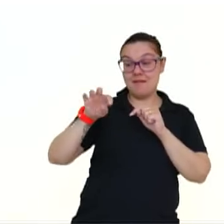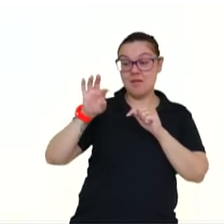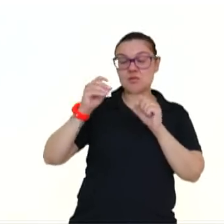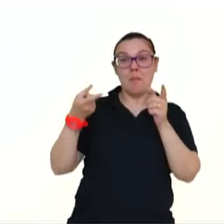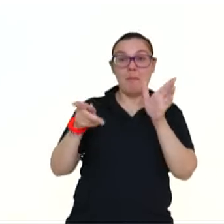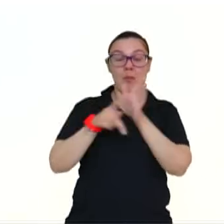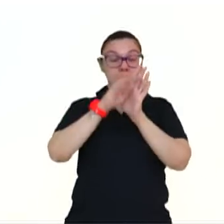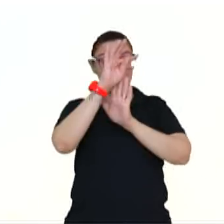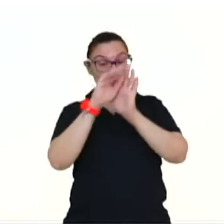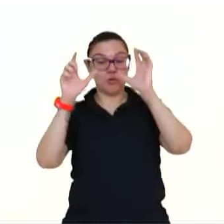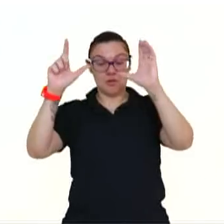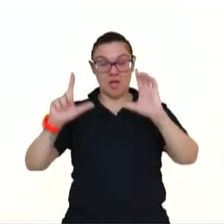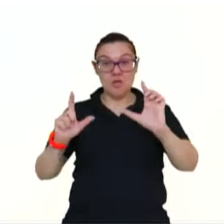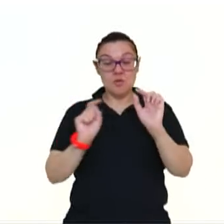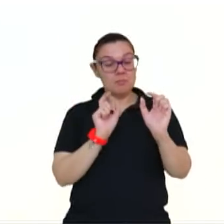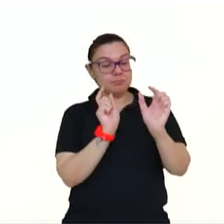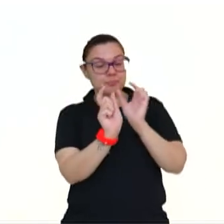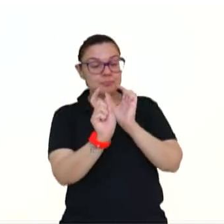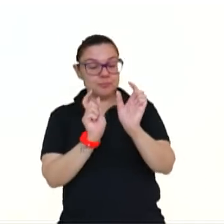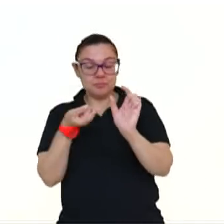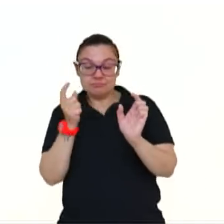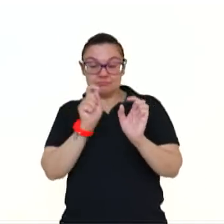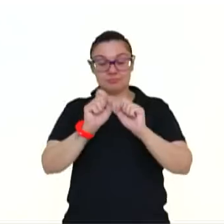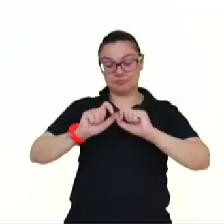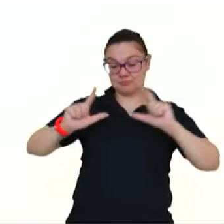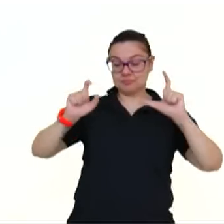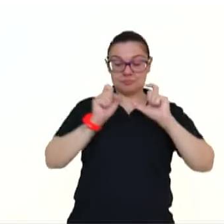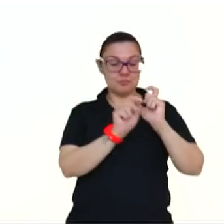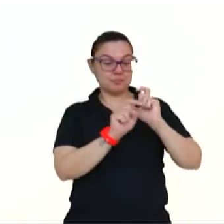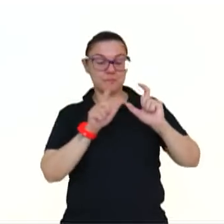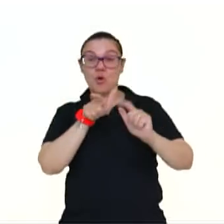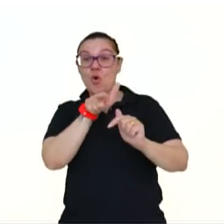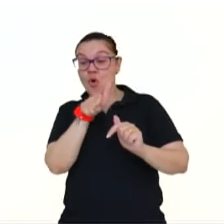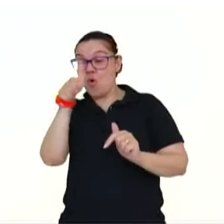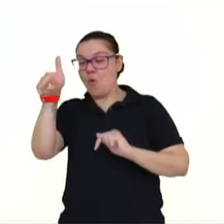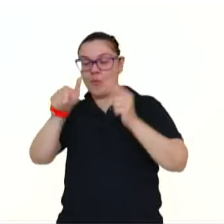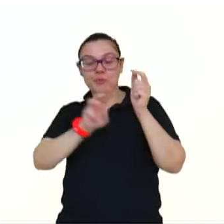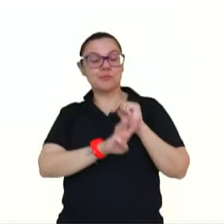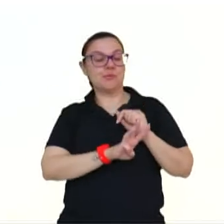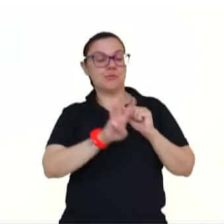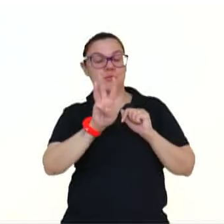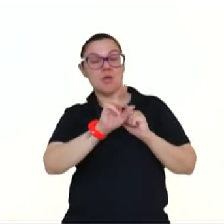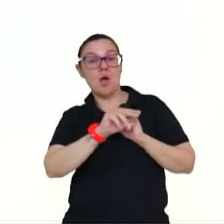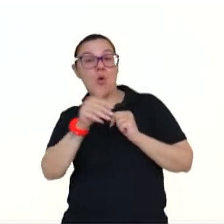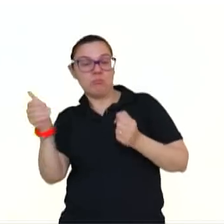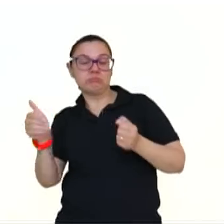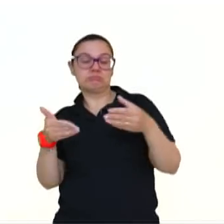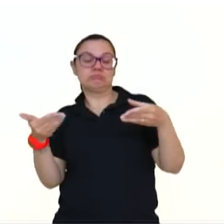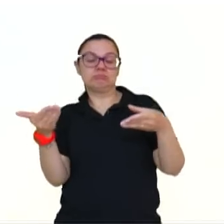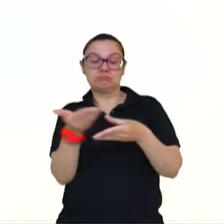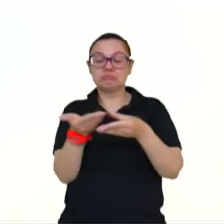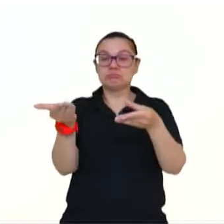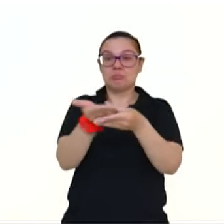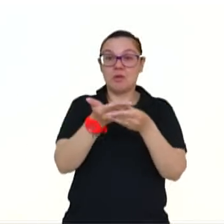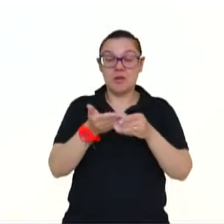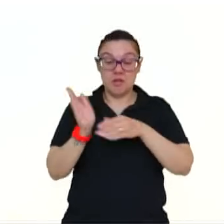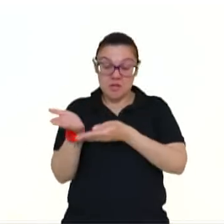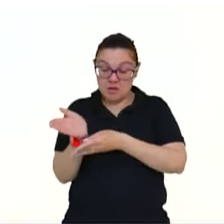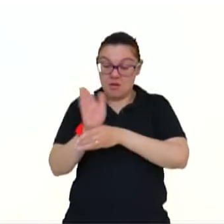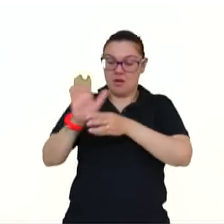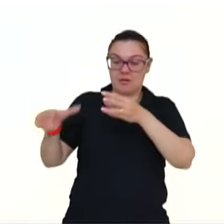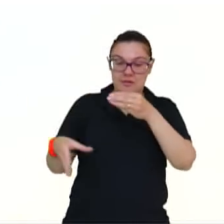Hiperlinks que direcionam os leitores a outros textos, site ou arquivos que